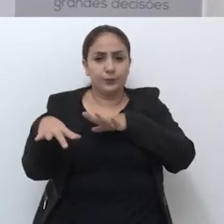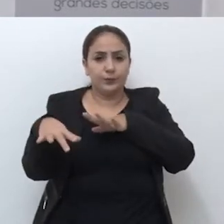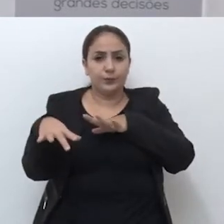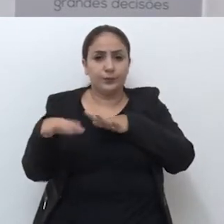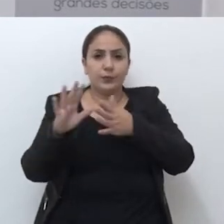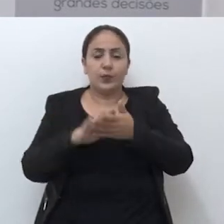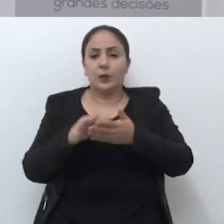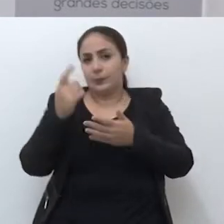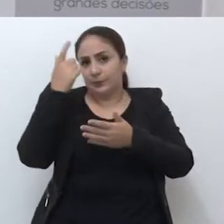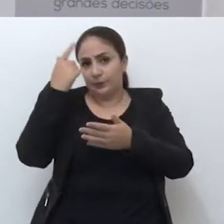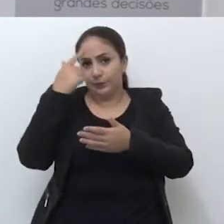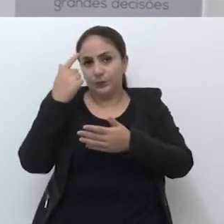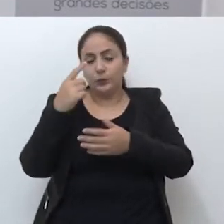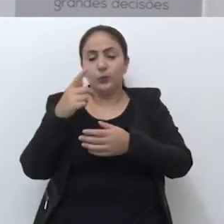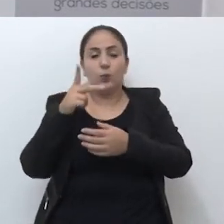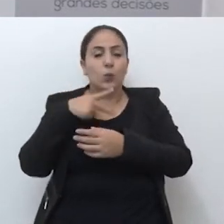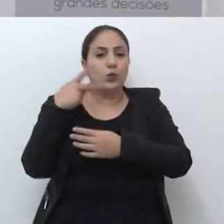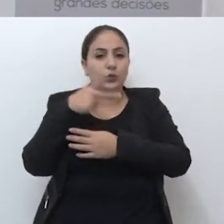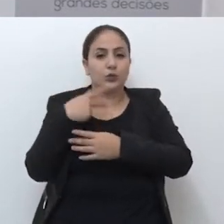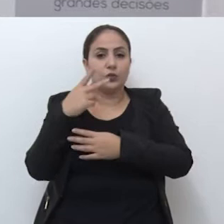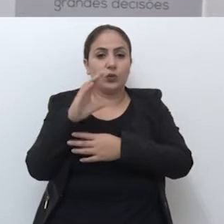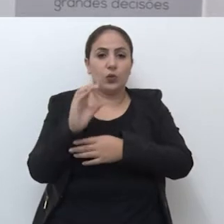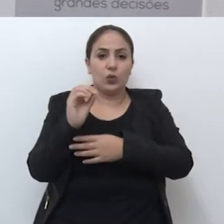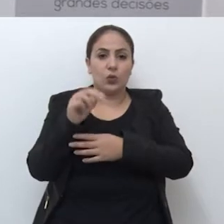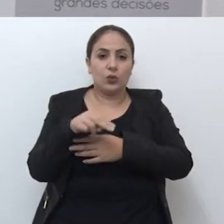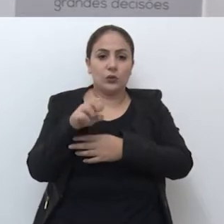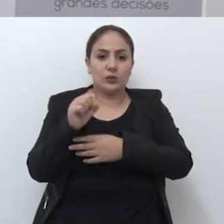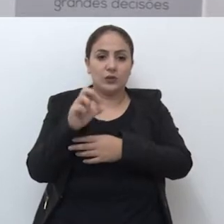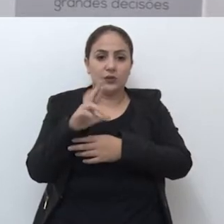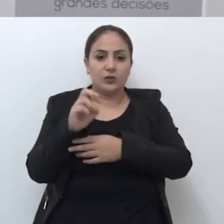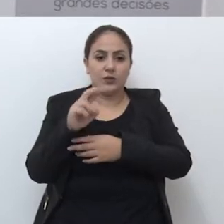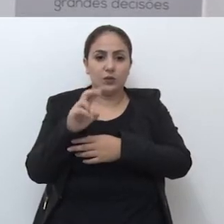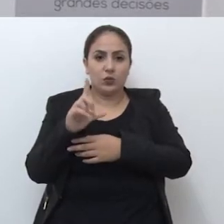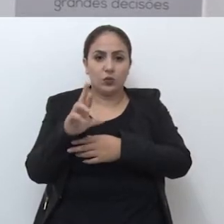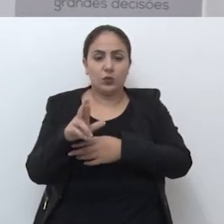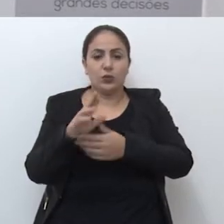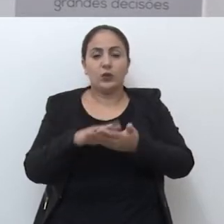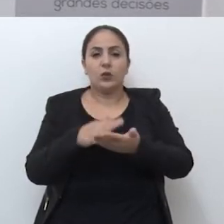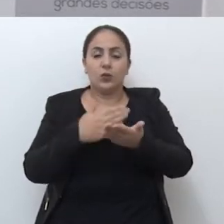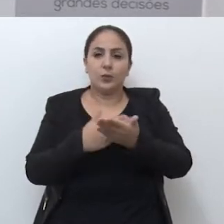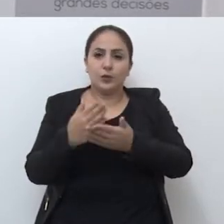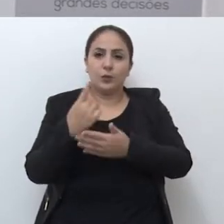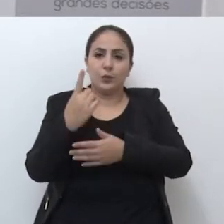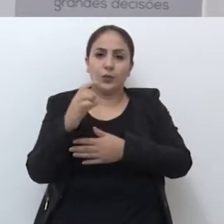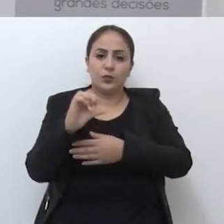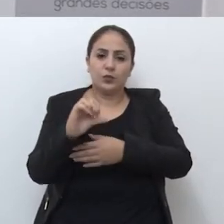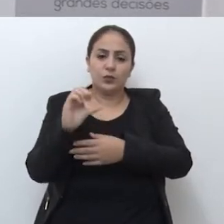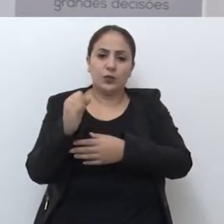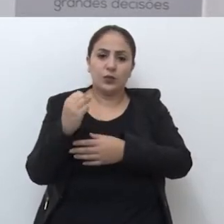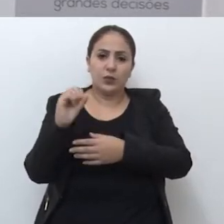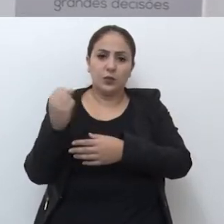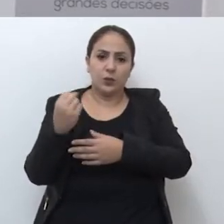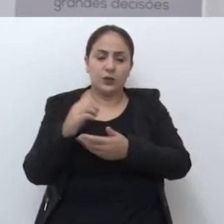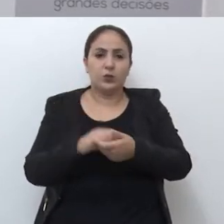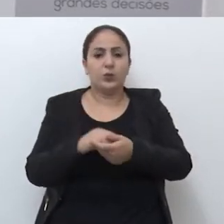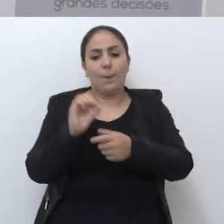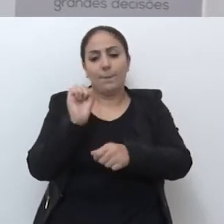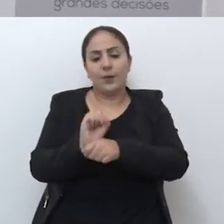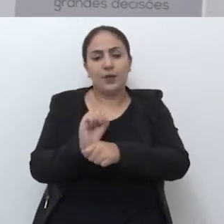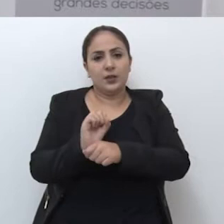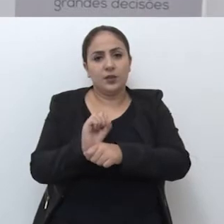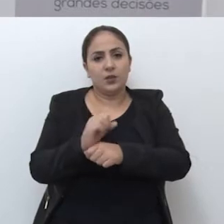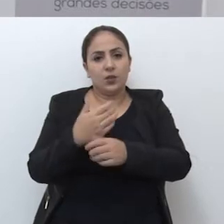movimento, uma ascensão do pensamento político conservador, que desde 1988, é importante frisar para o nosso telespectador,